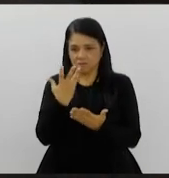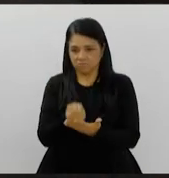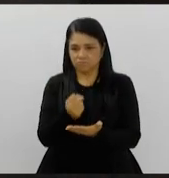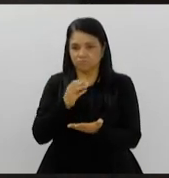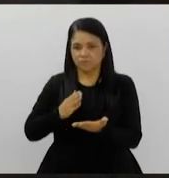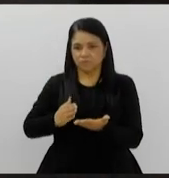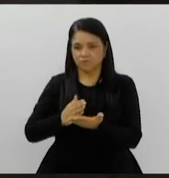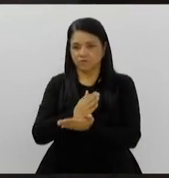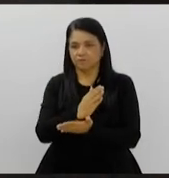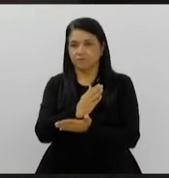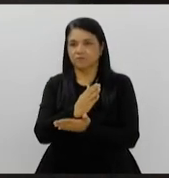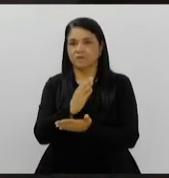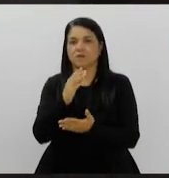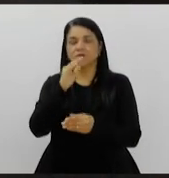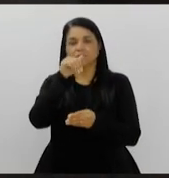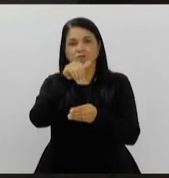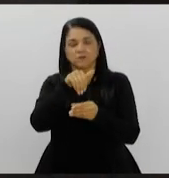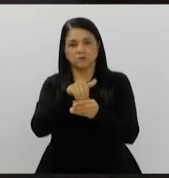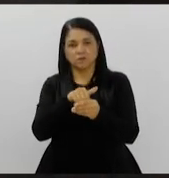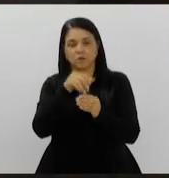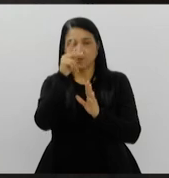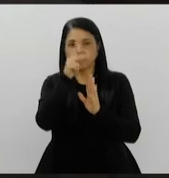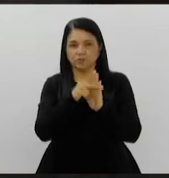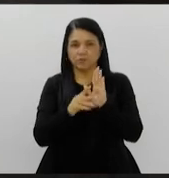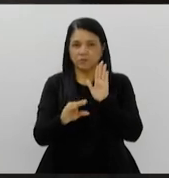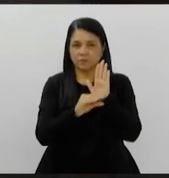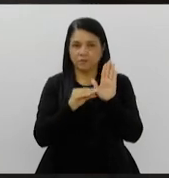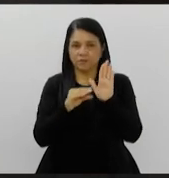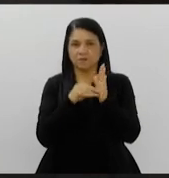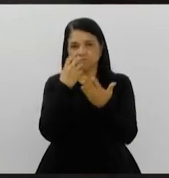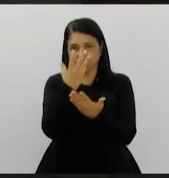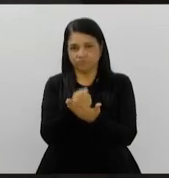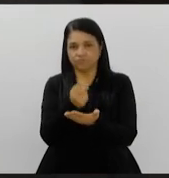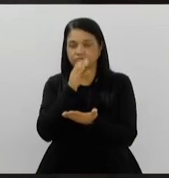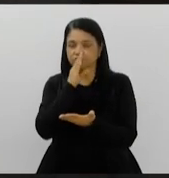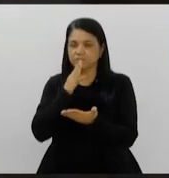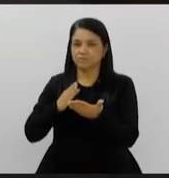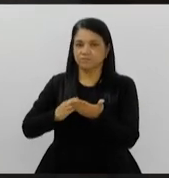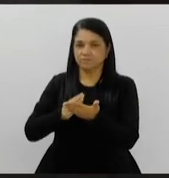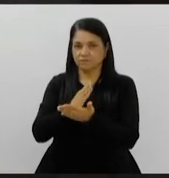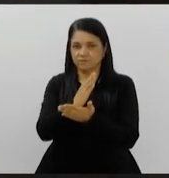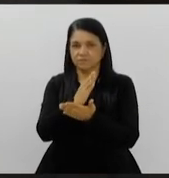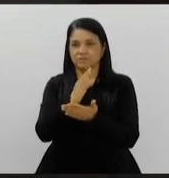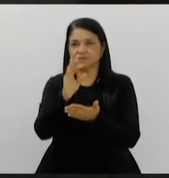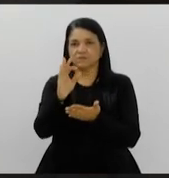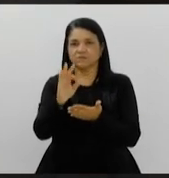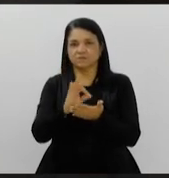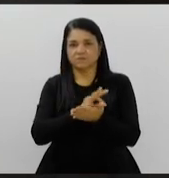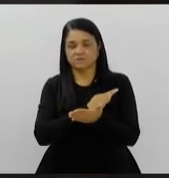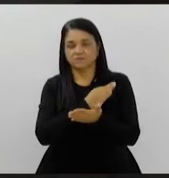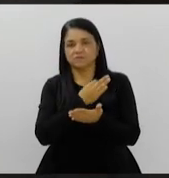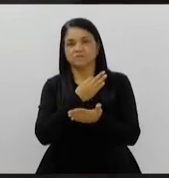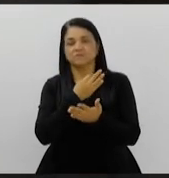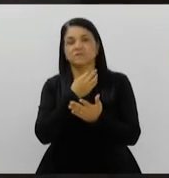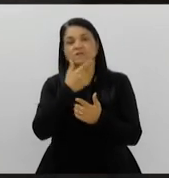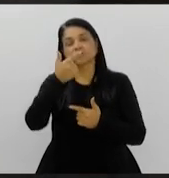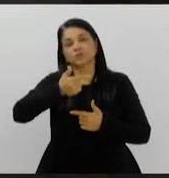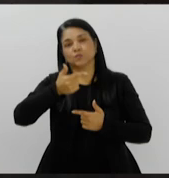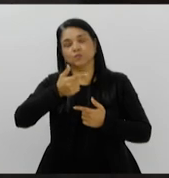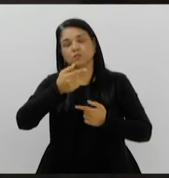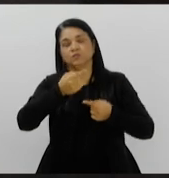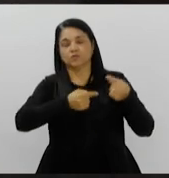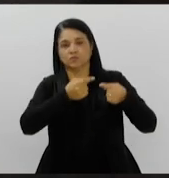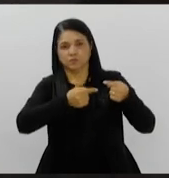estão, aprovado. Em votação, o projeto assim emendado, senhores que aprovam, permaneçam como estão, aprovado, a redação do vencido para a segunda